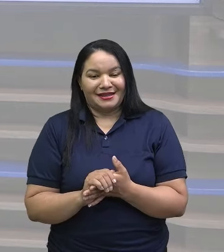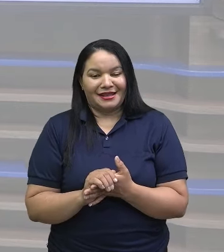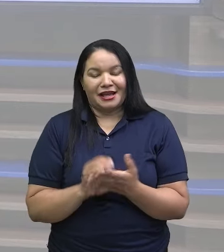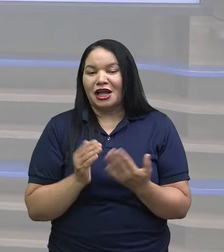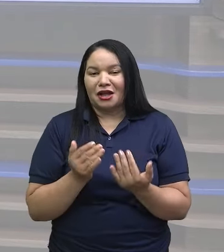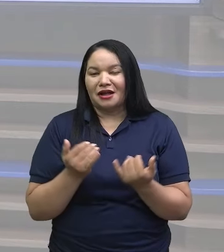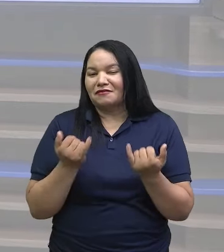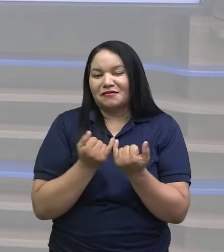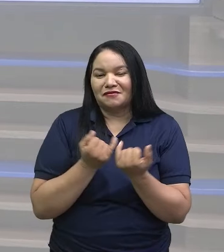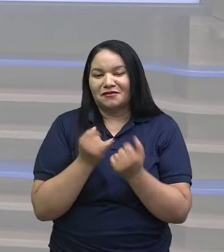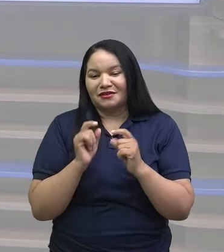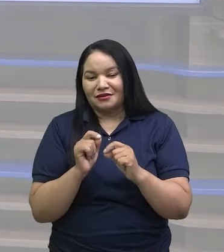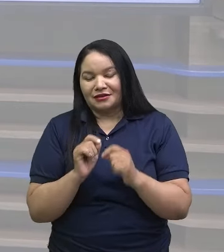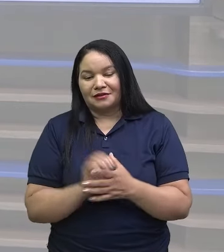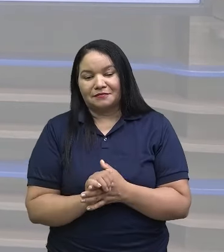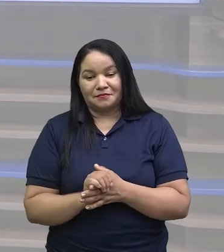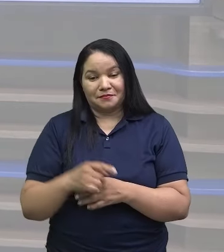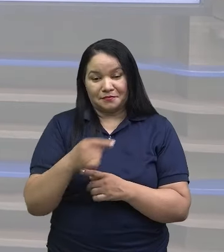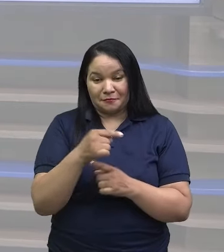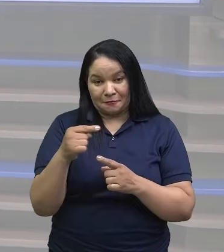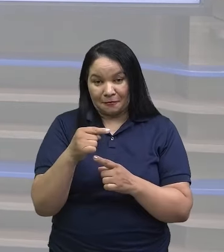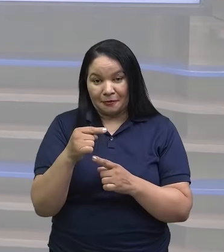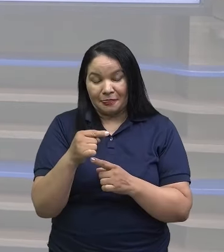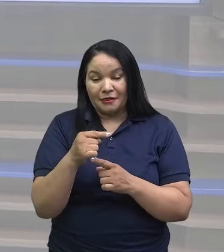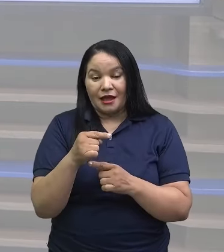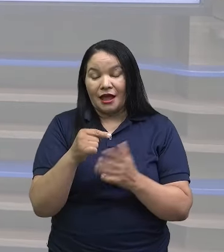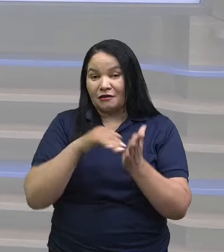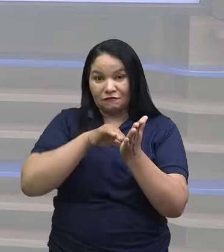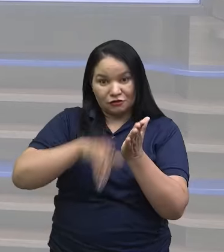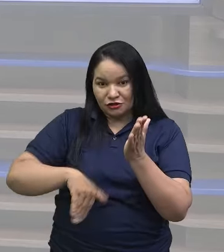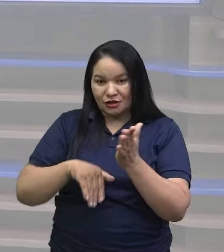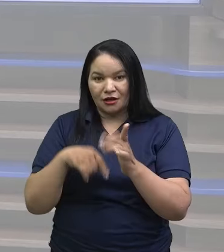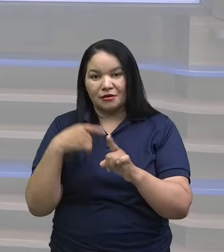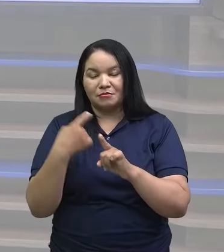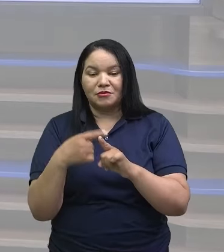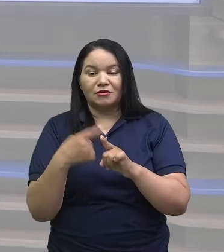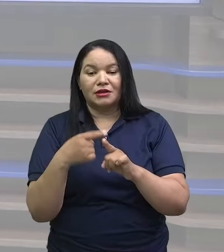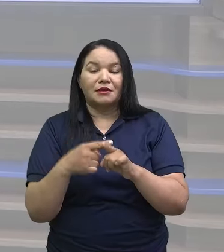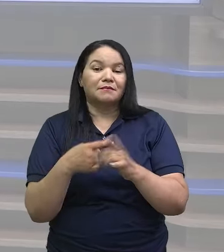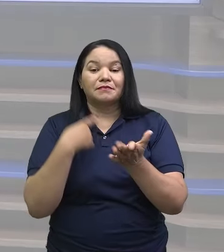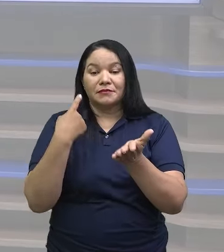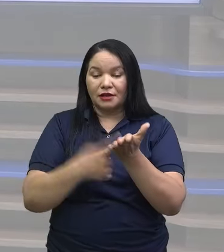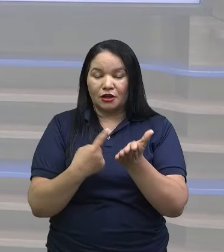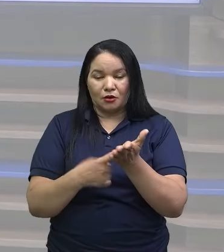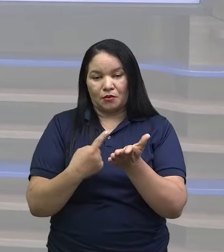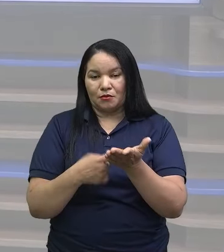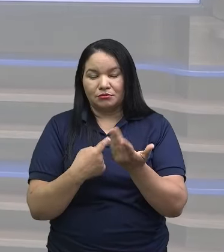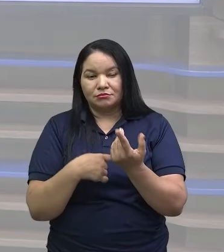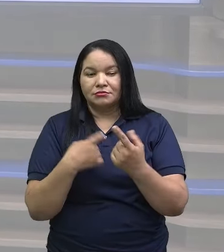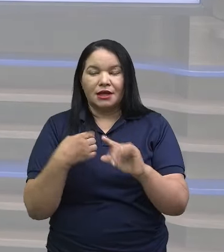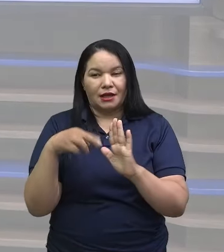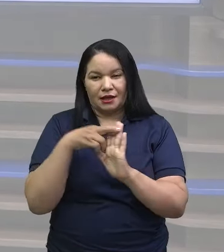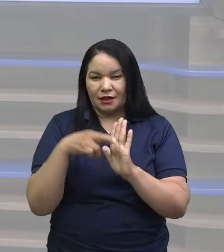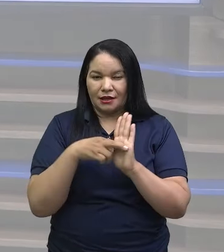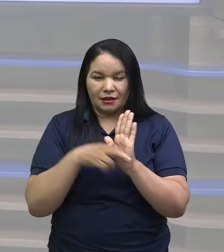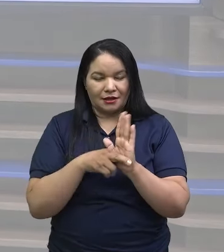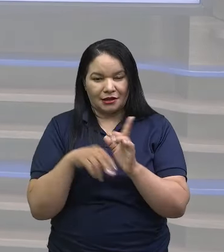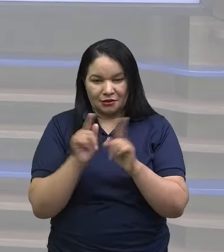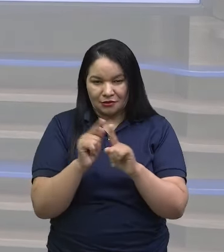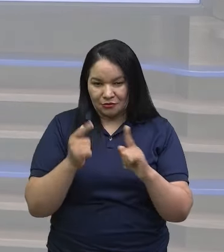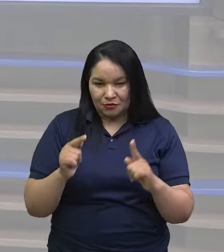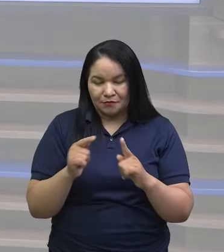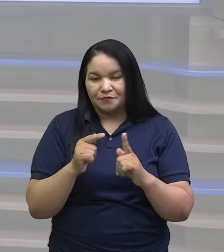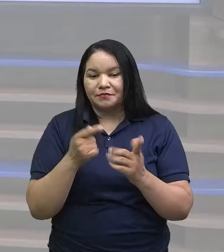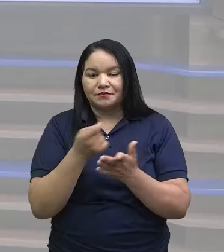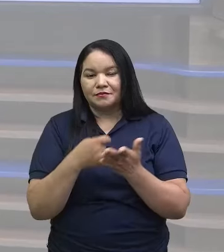que acontece? O trema foi abolido com o acordo ortográfico, que começou lá em